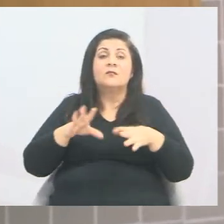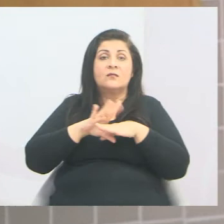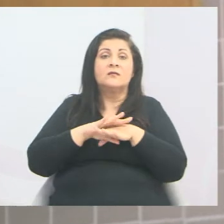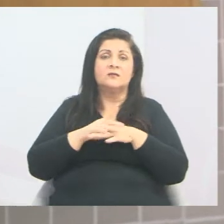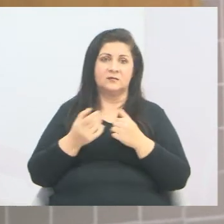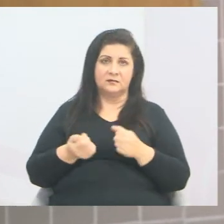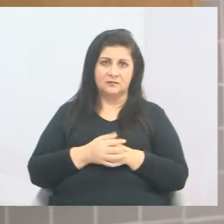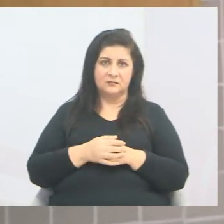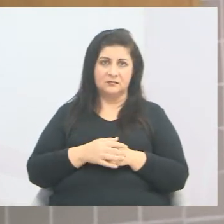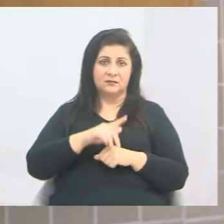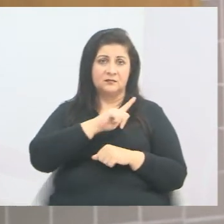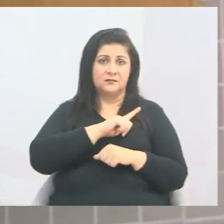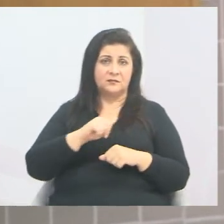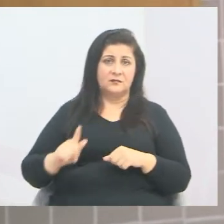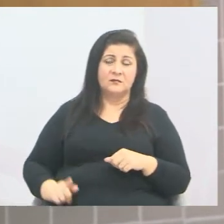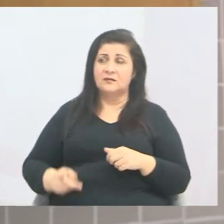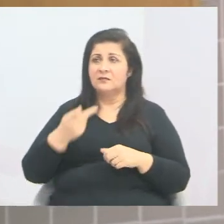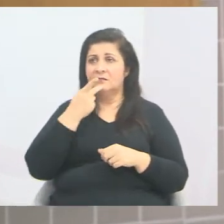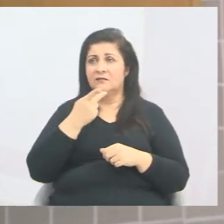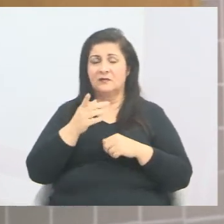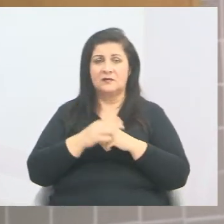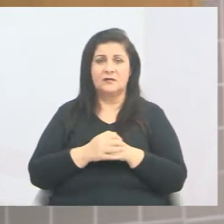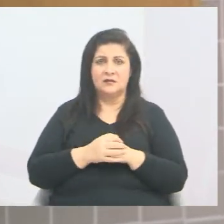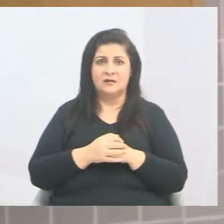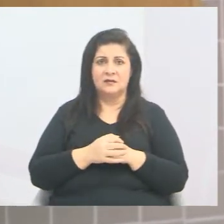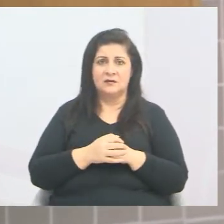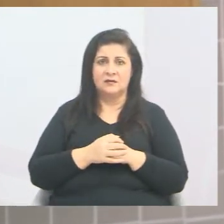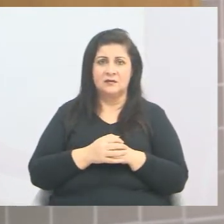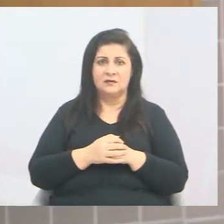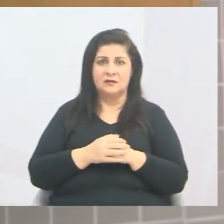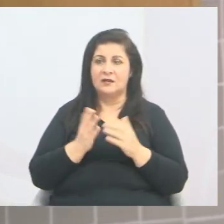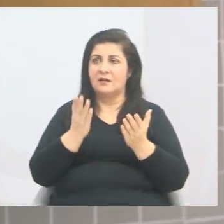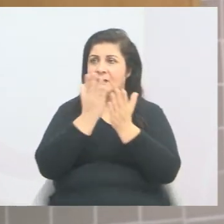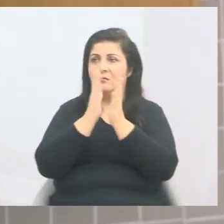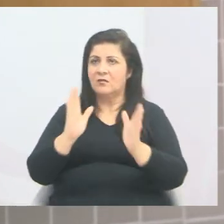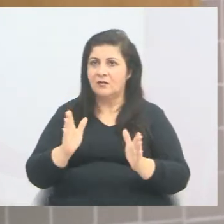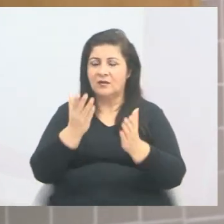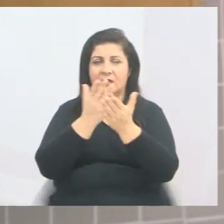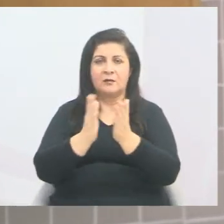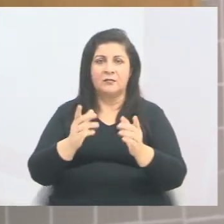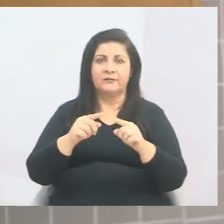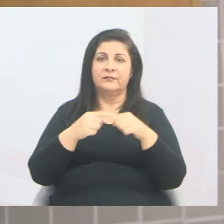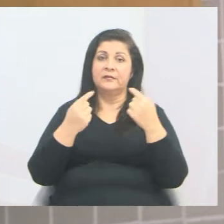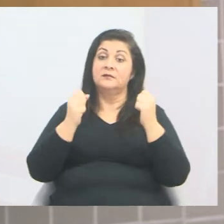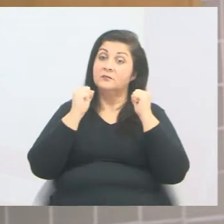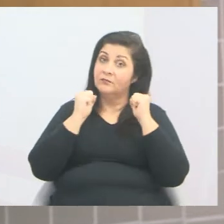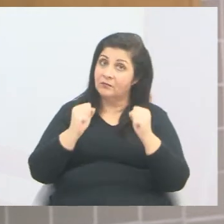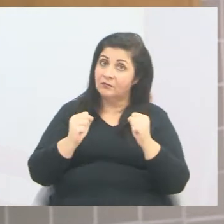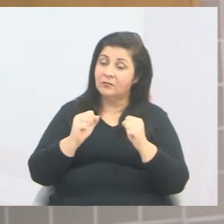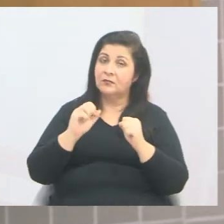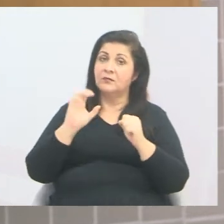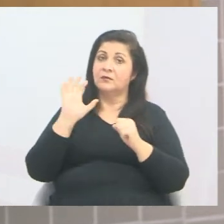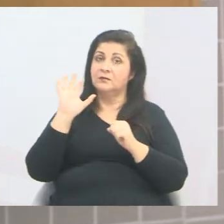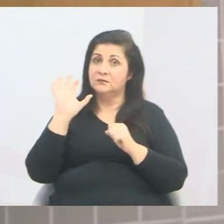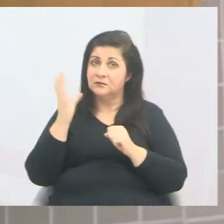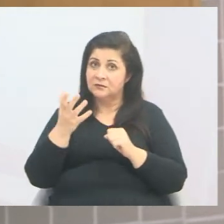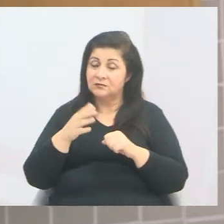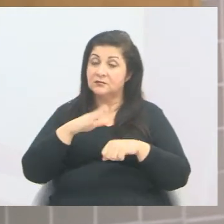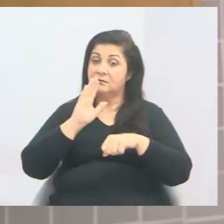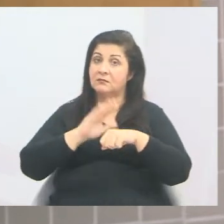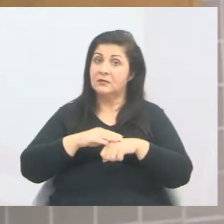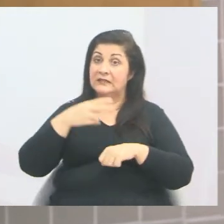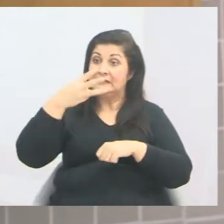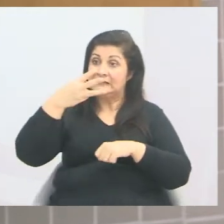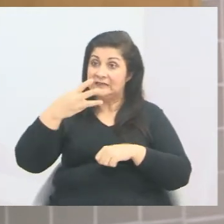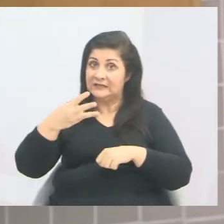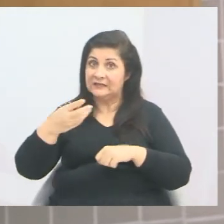governo, né, federais falou que várias vezes não ia ter mais onda, e podemos chegar possivelmente, eu não sou da área de saúde, uma terceira